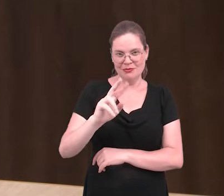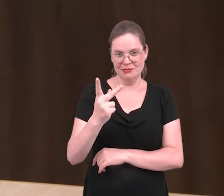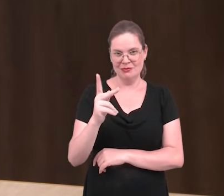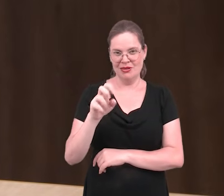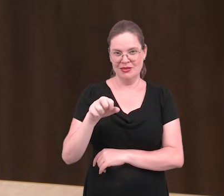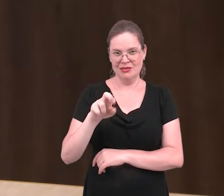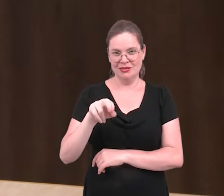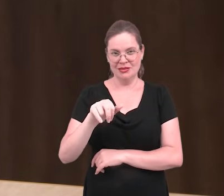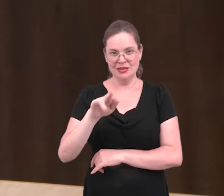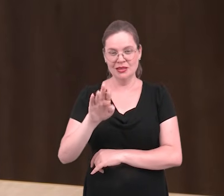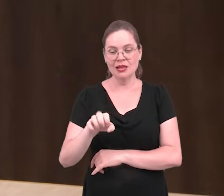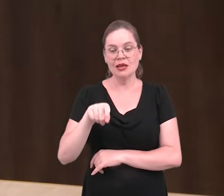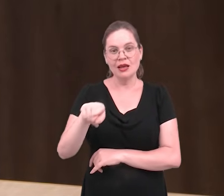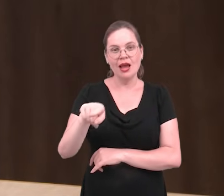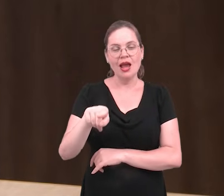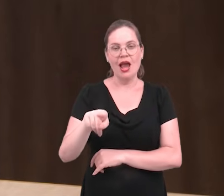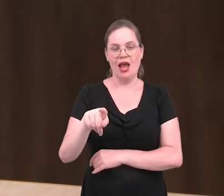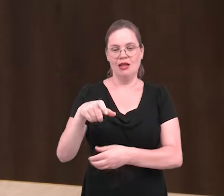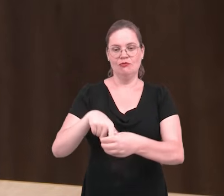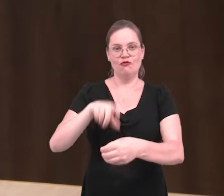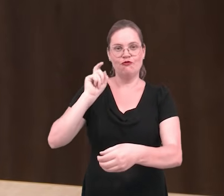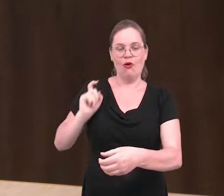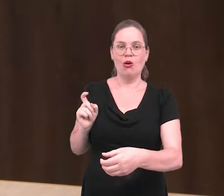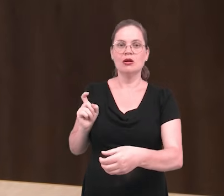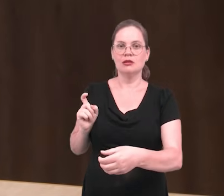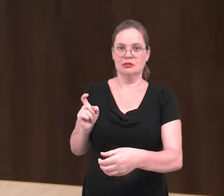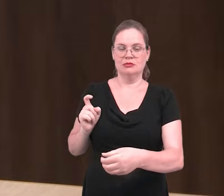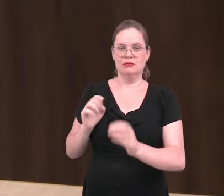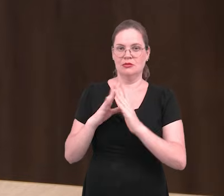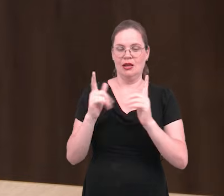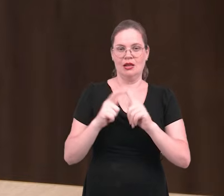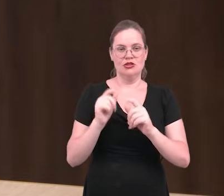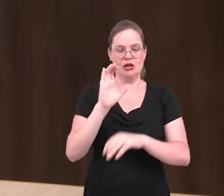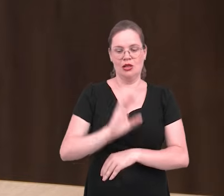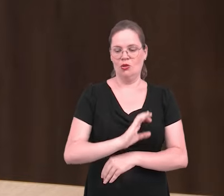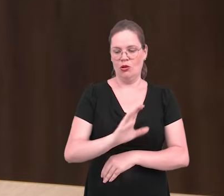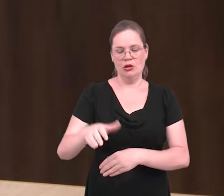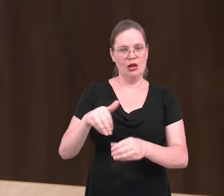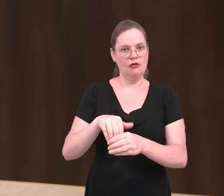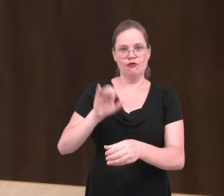ele quebrou o vínculo com a Igreja Católica.